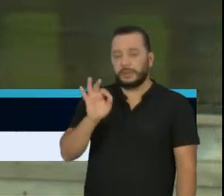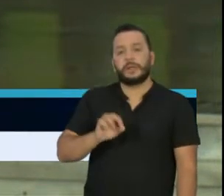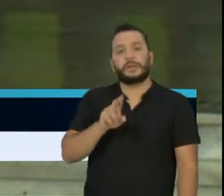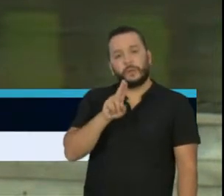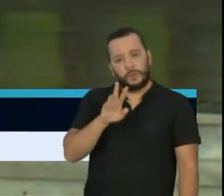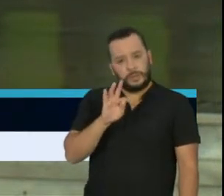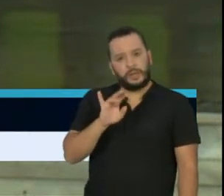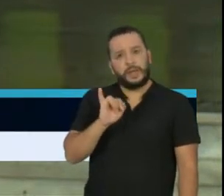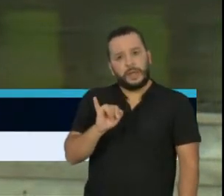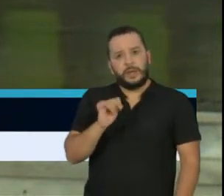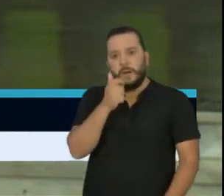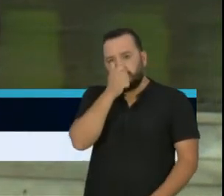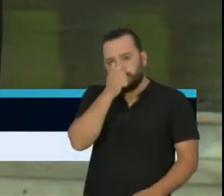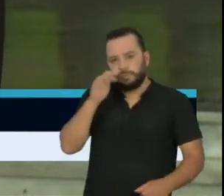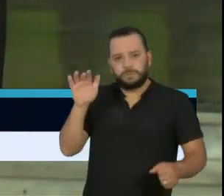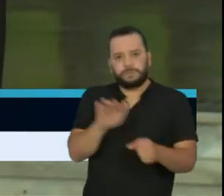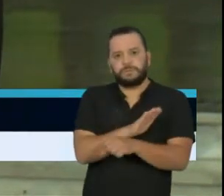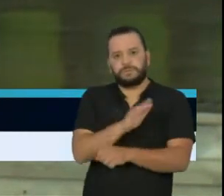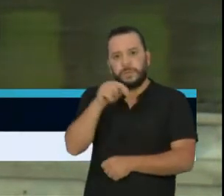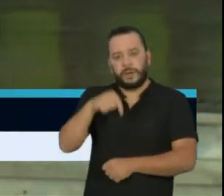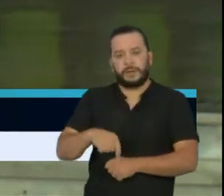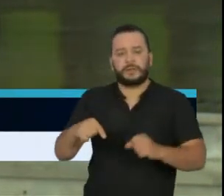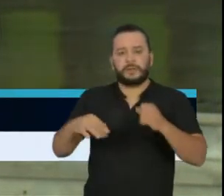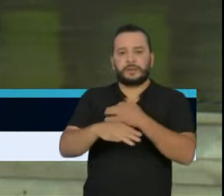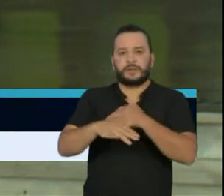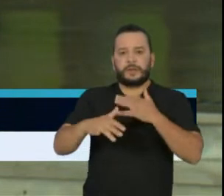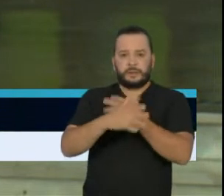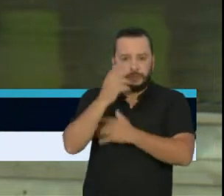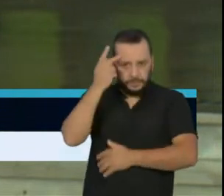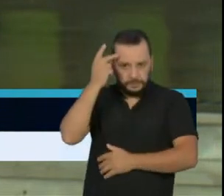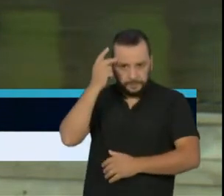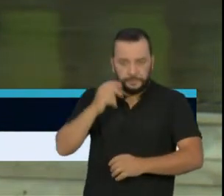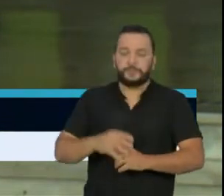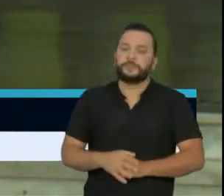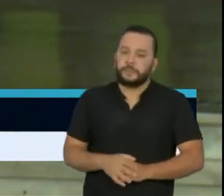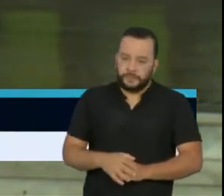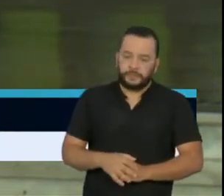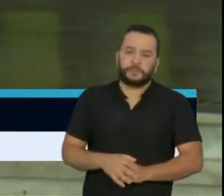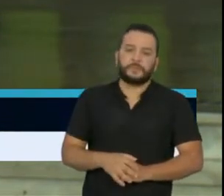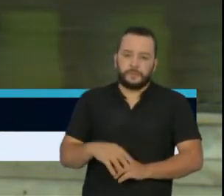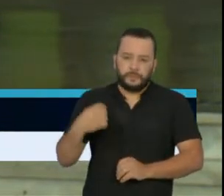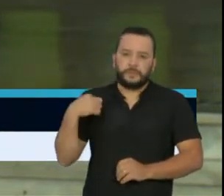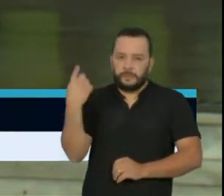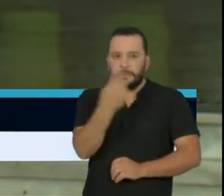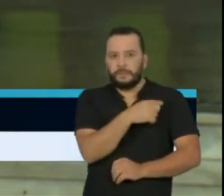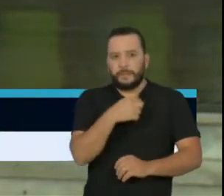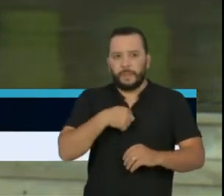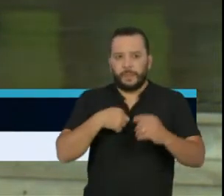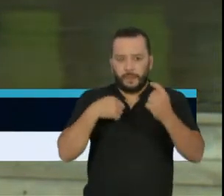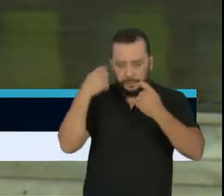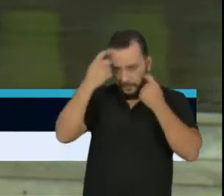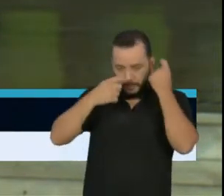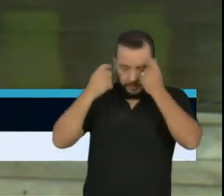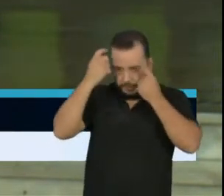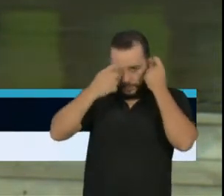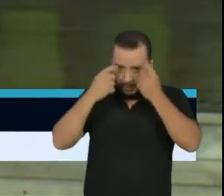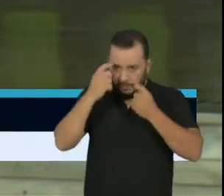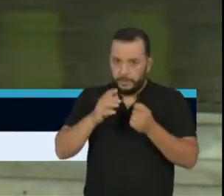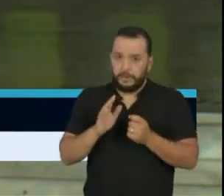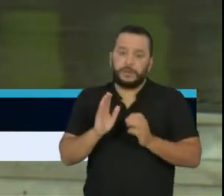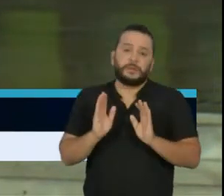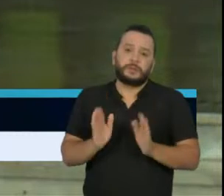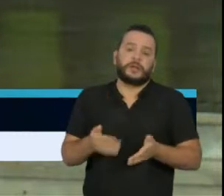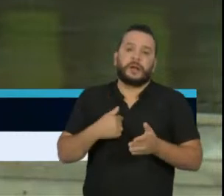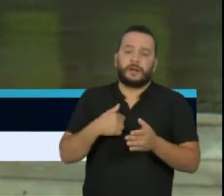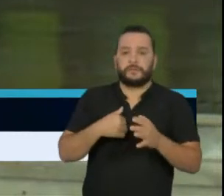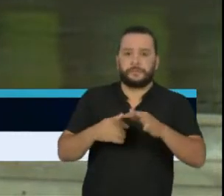UTI já ocupados aqui na cidade de São Paulo. A nossa preocupação é de estarmos